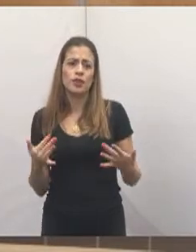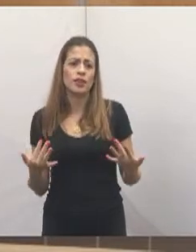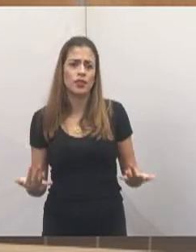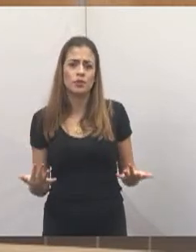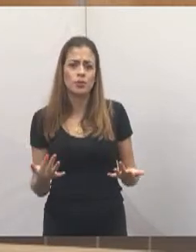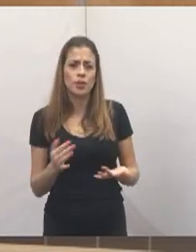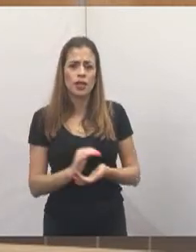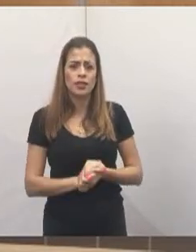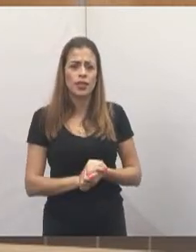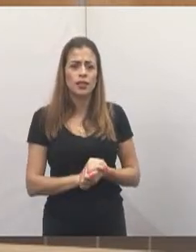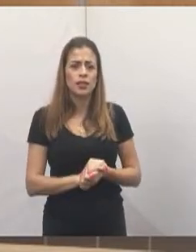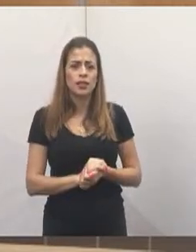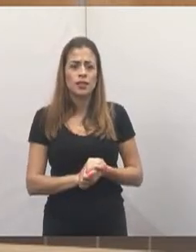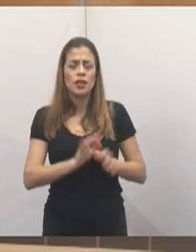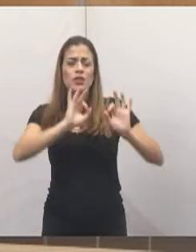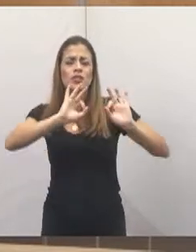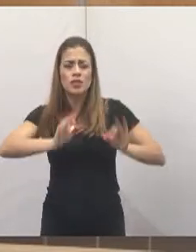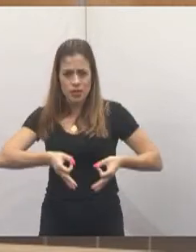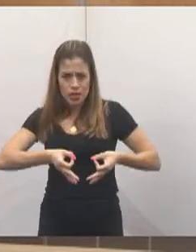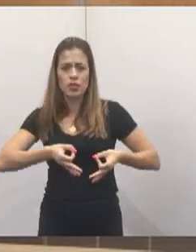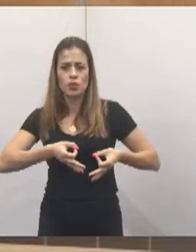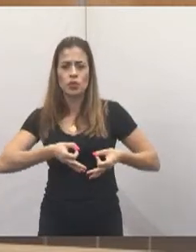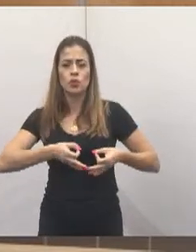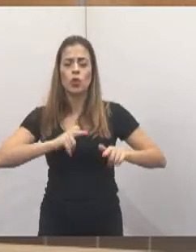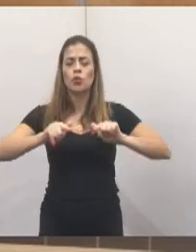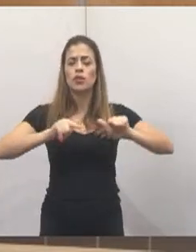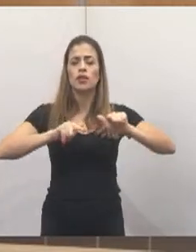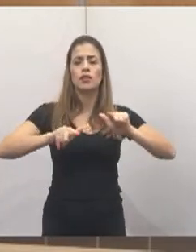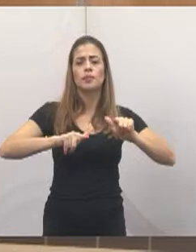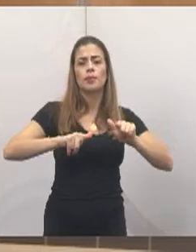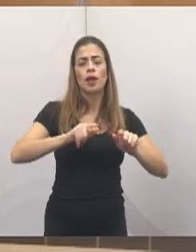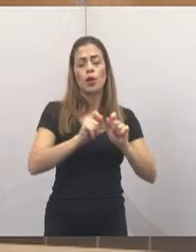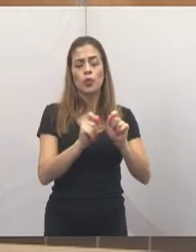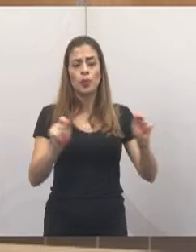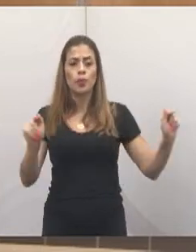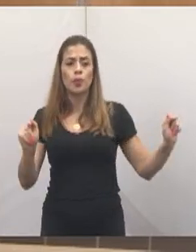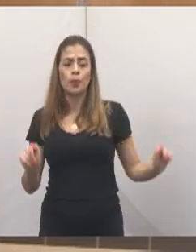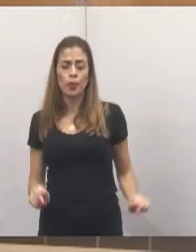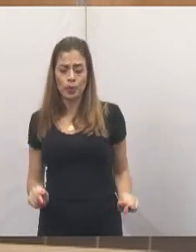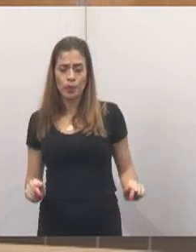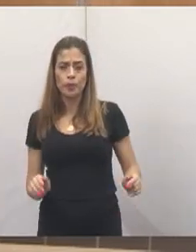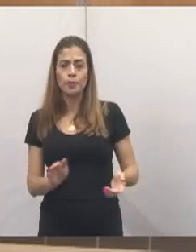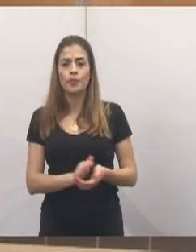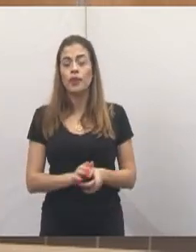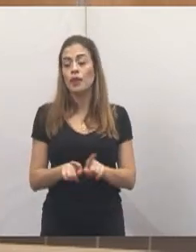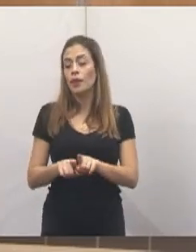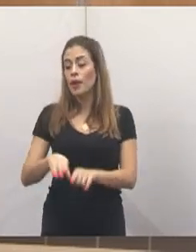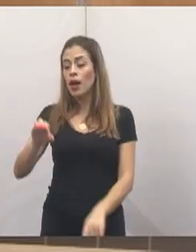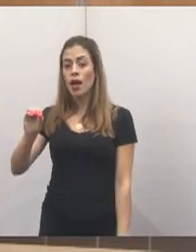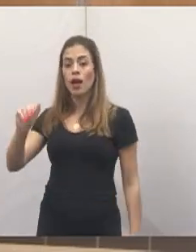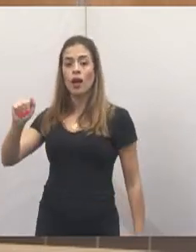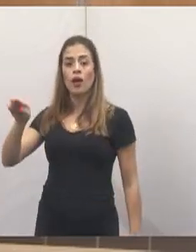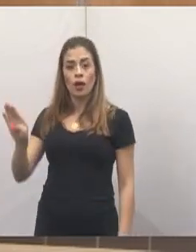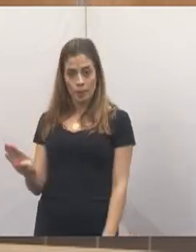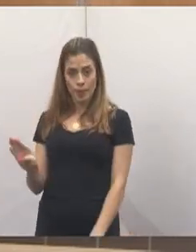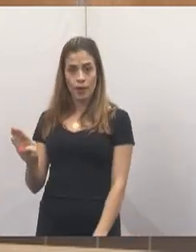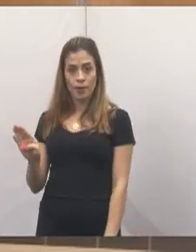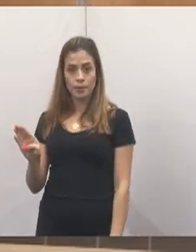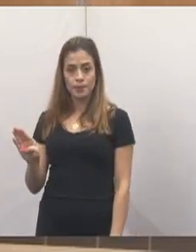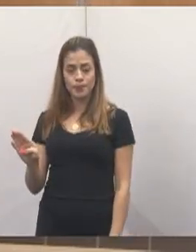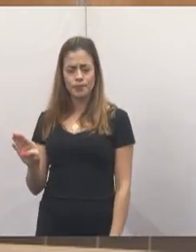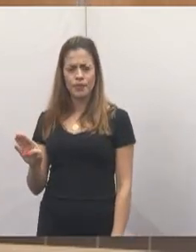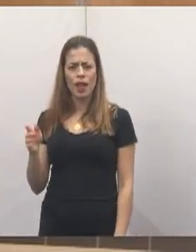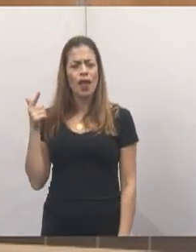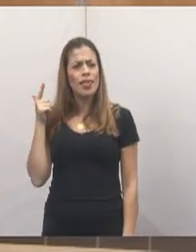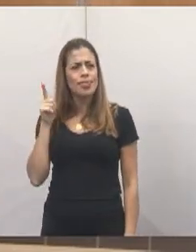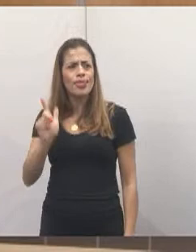público. Externos também, nesse momento, que a OAB, a Ordem dos Advogados do Brasil, conquistou diversos direitos para